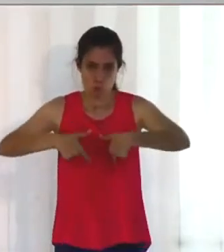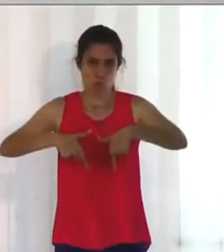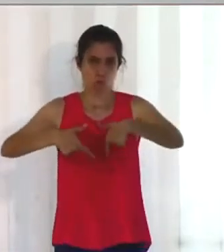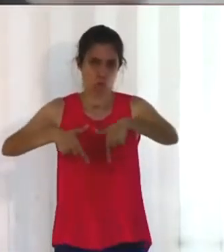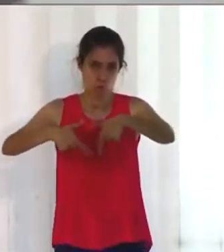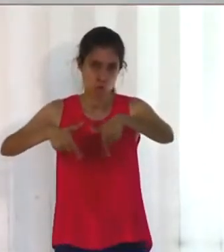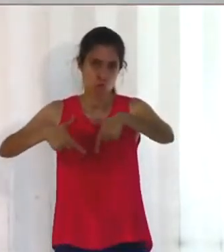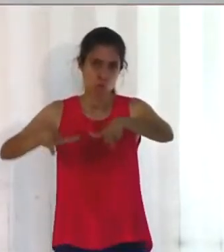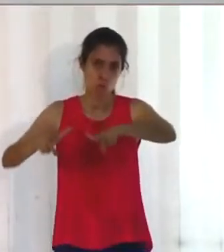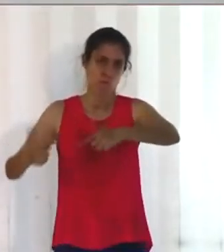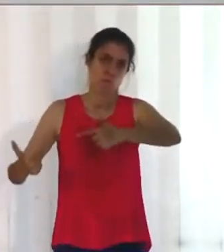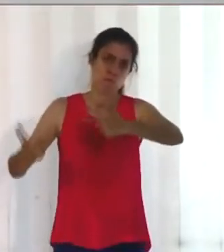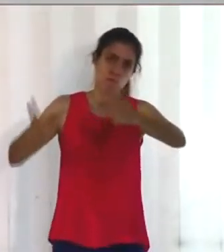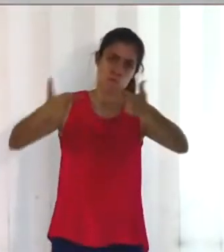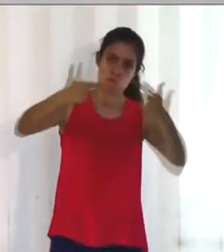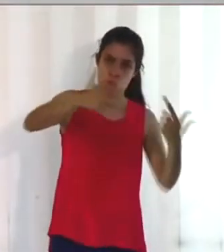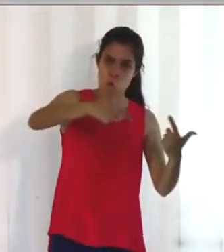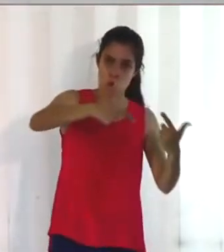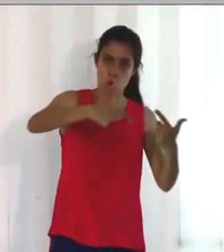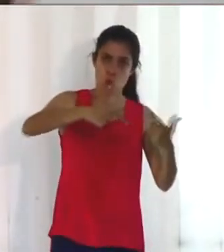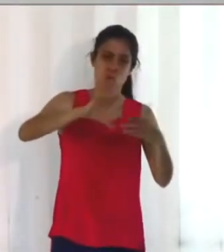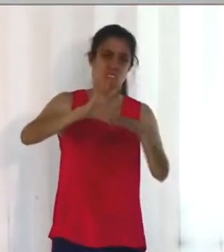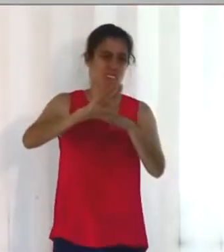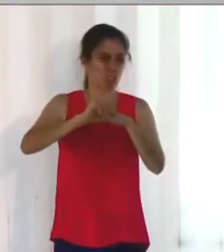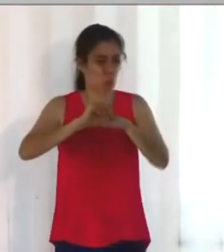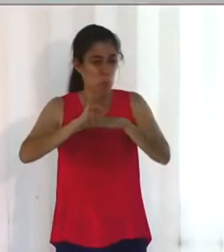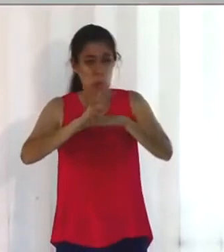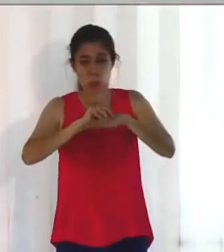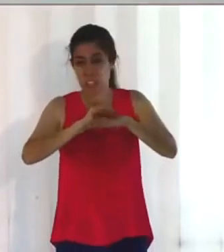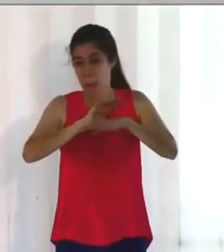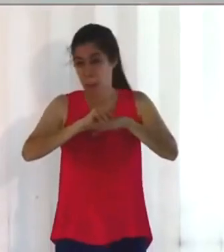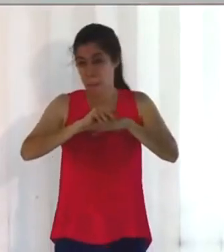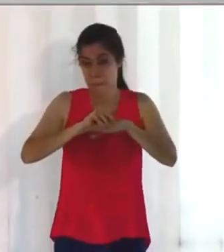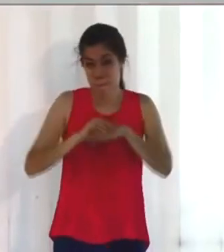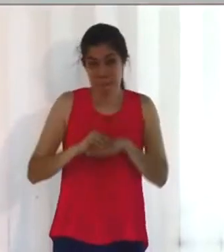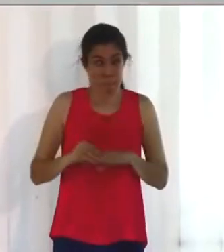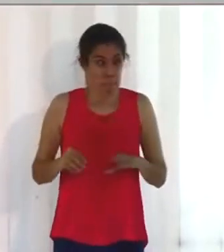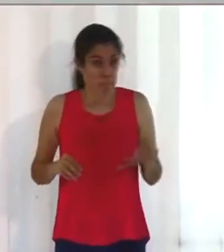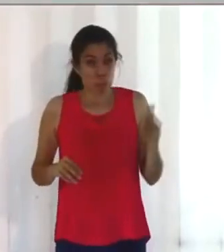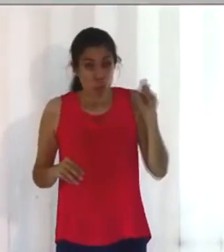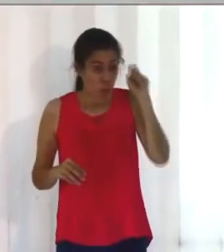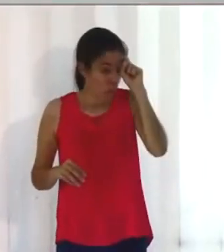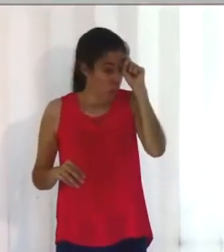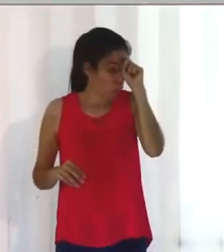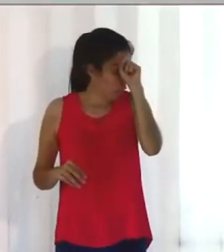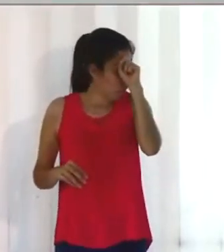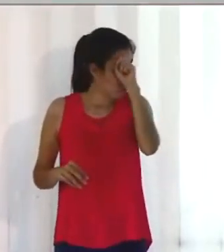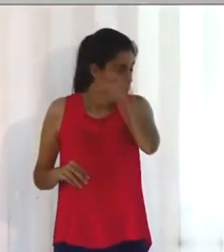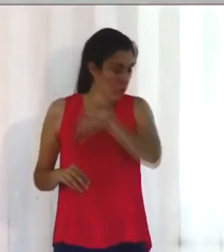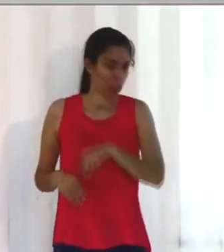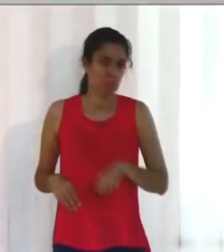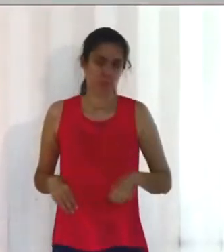terrível que dizimou quase que toda a sua cidade. Ela não cairia no mesmo erro 2 vezes.